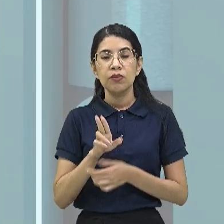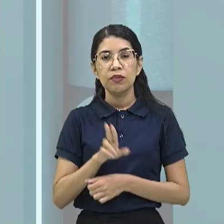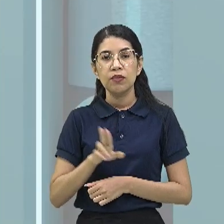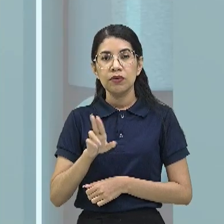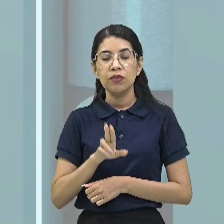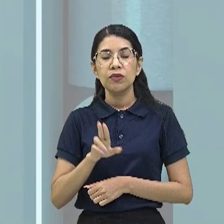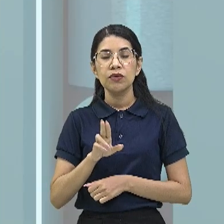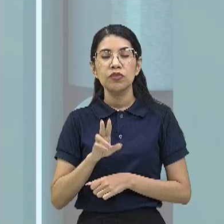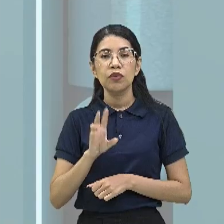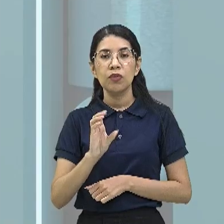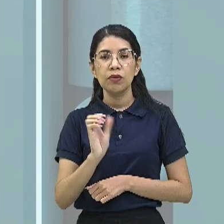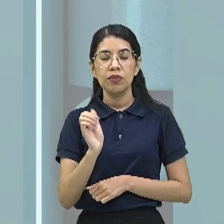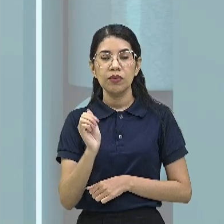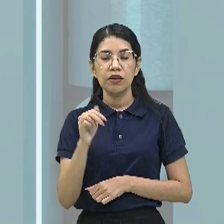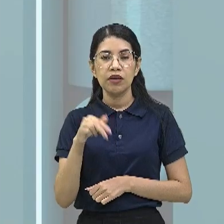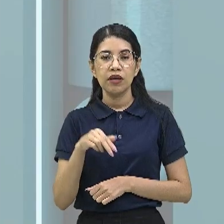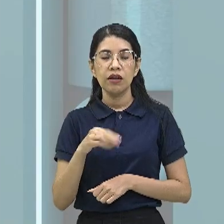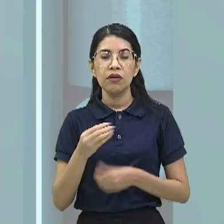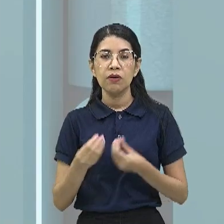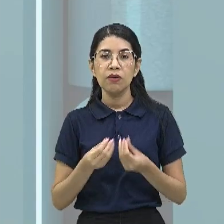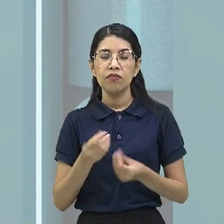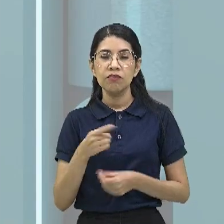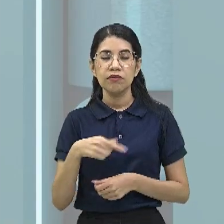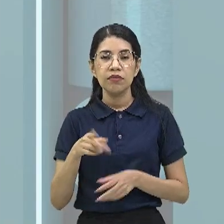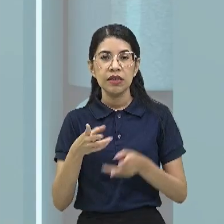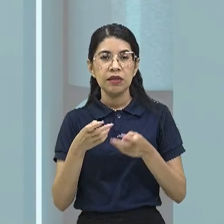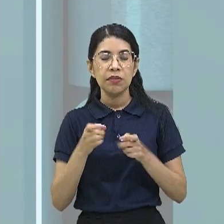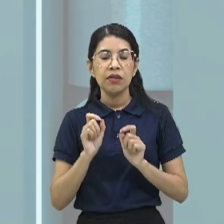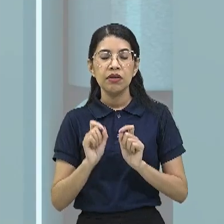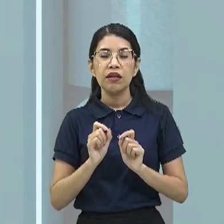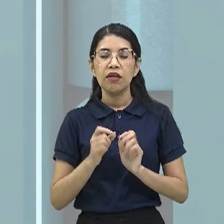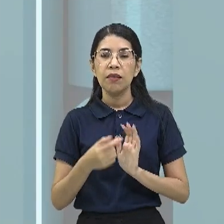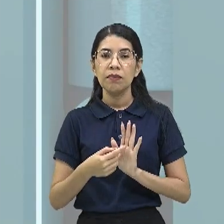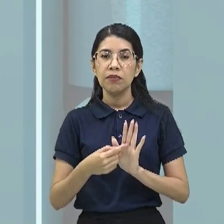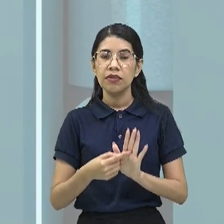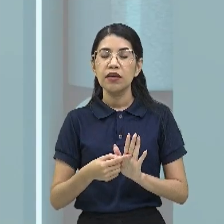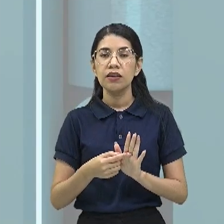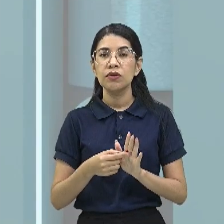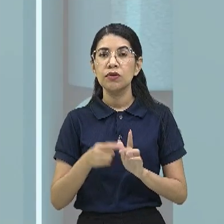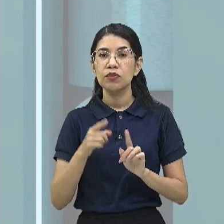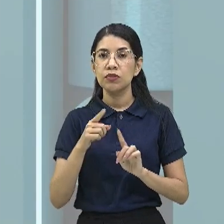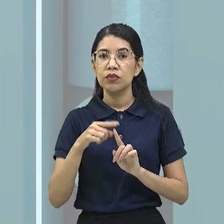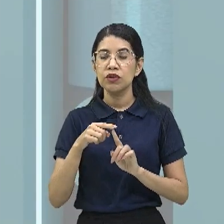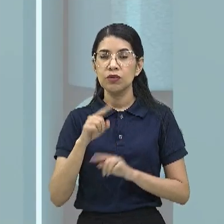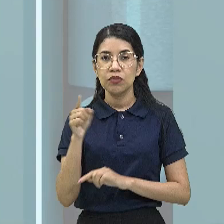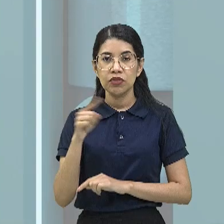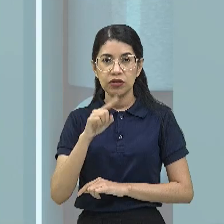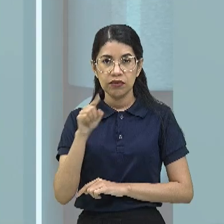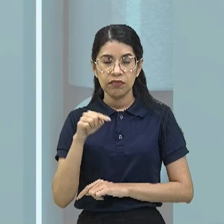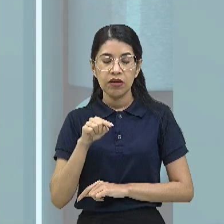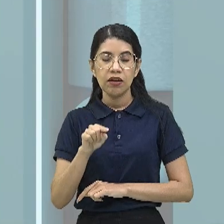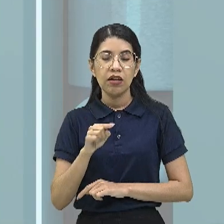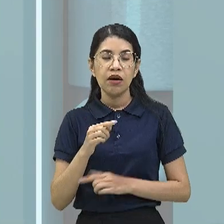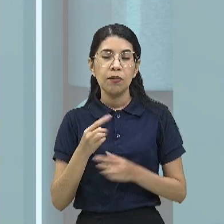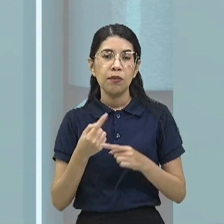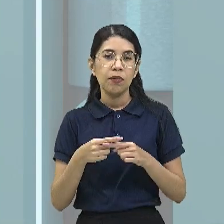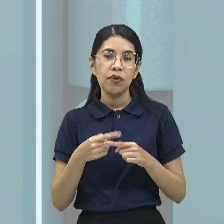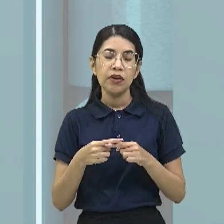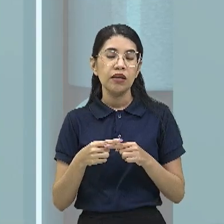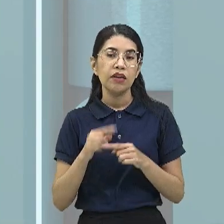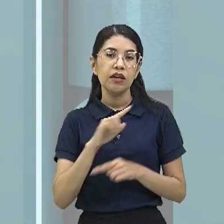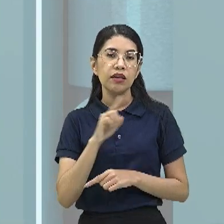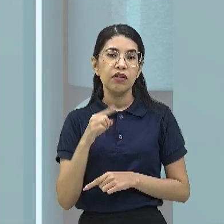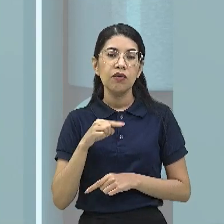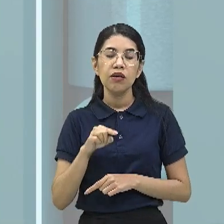do modal can. Vocês observaram que eu comecei trabalhando ele na forma interrogativa, porque na forma